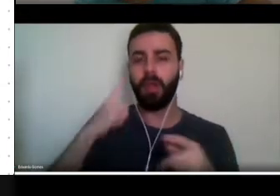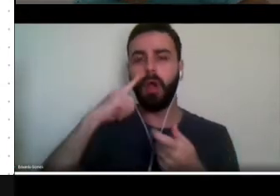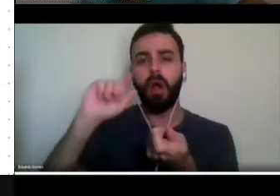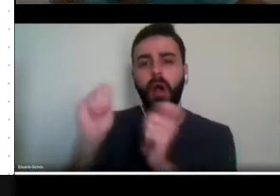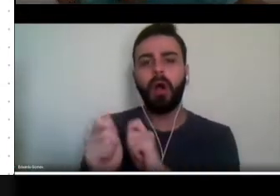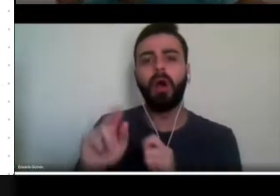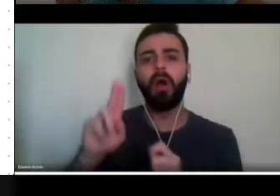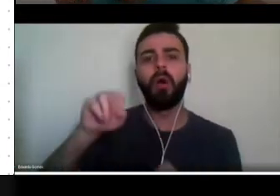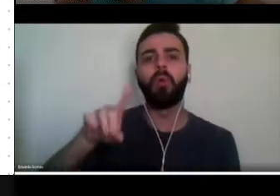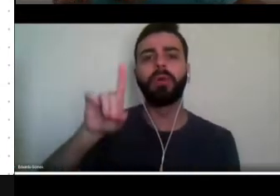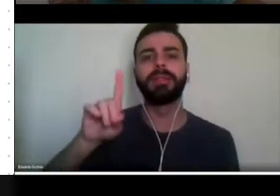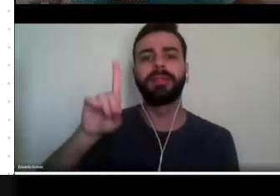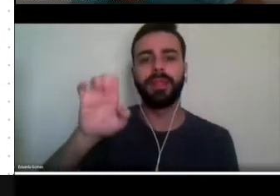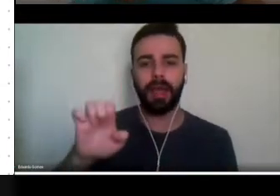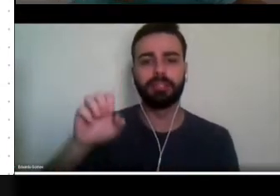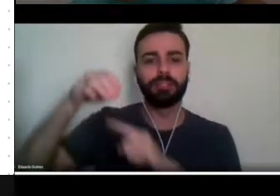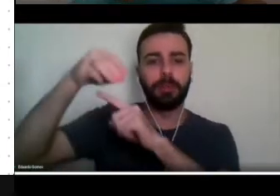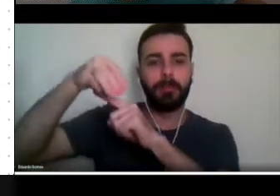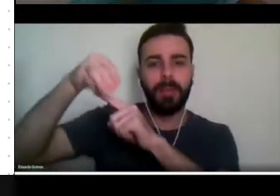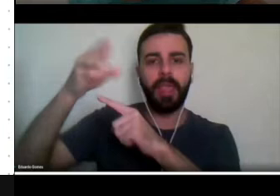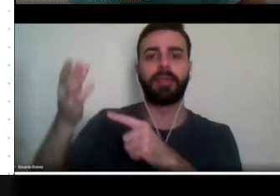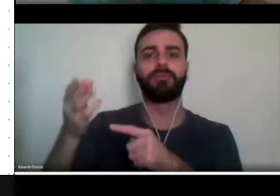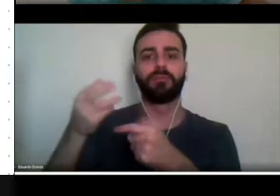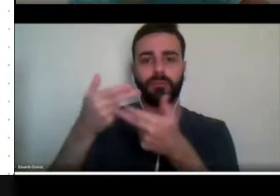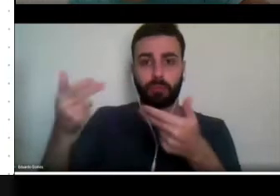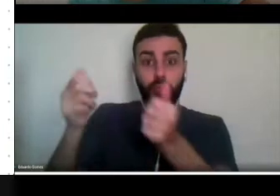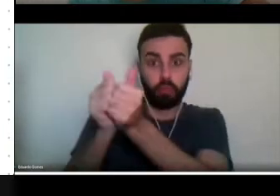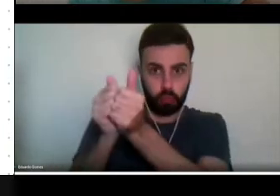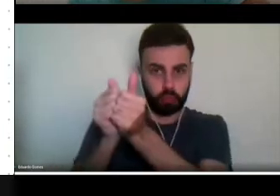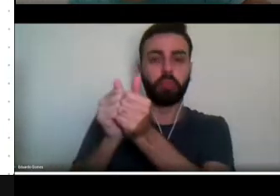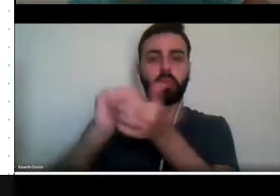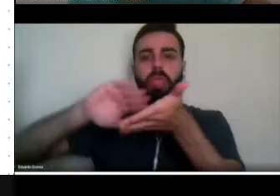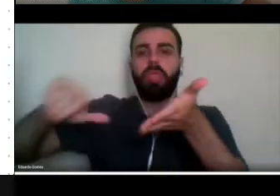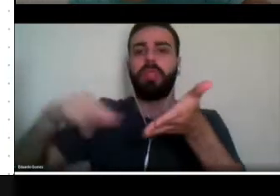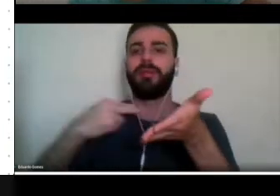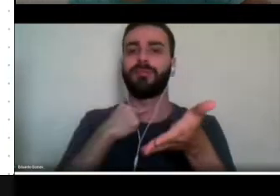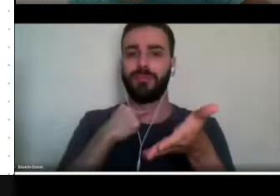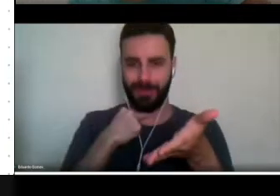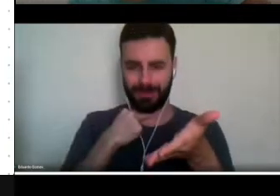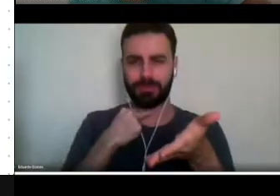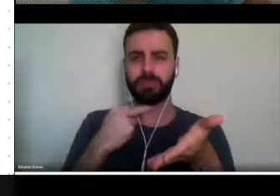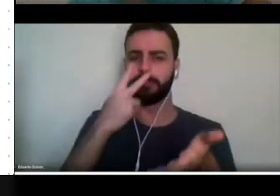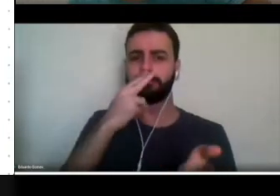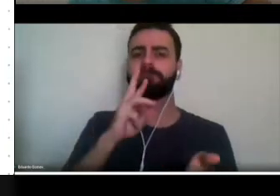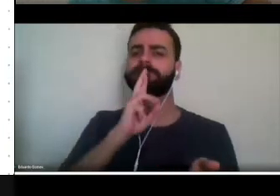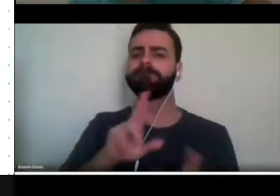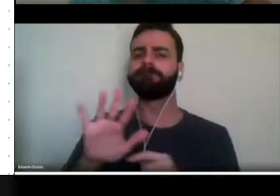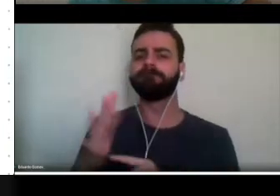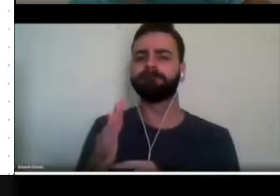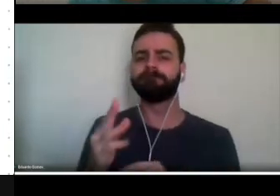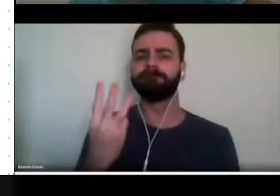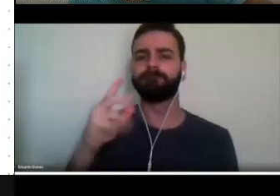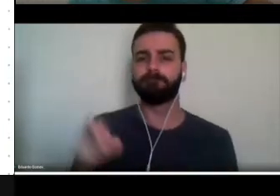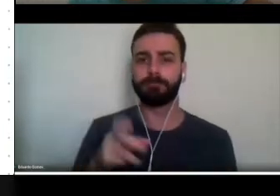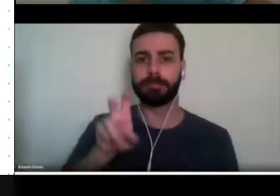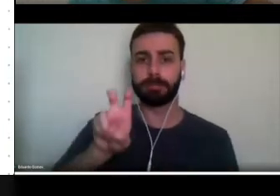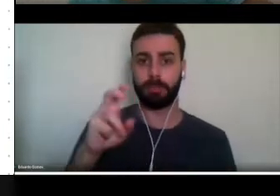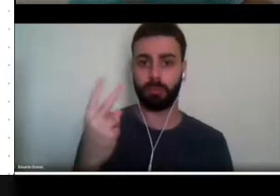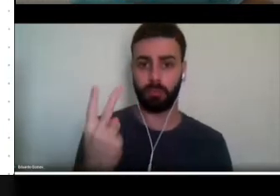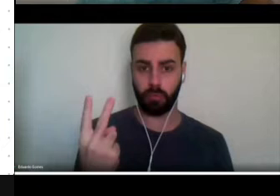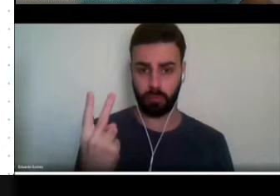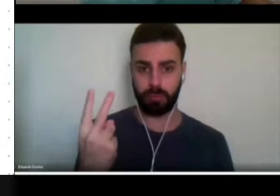acha essa aceleração igual a mais ou menos 3,52 metros por